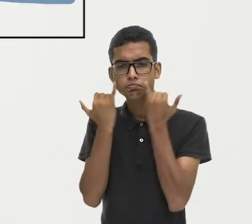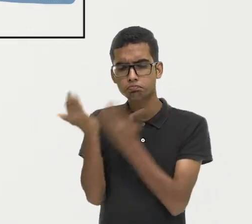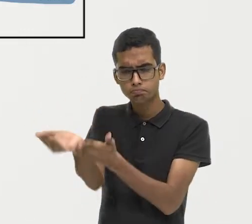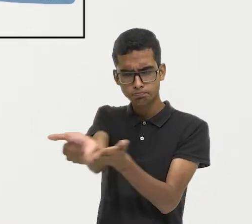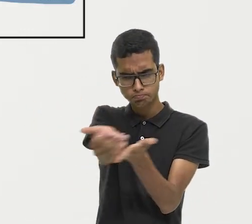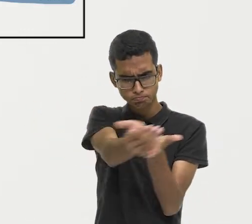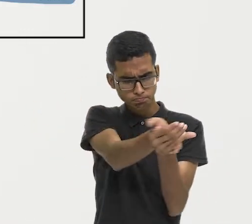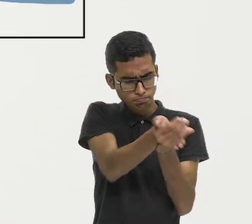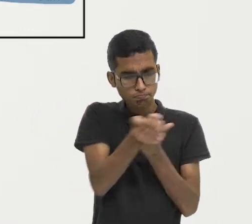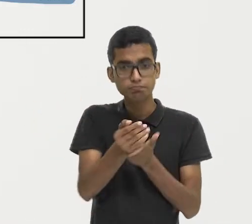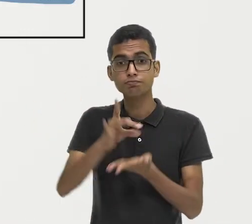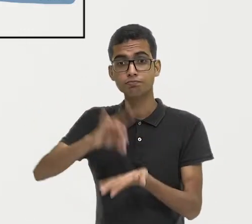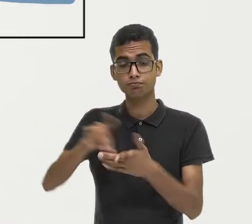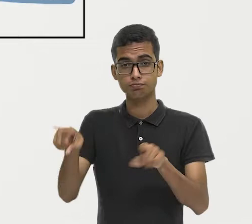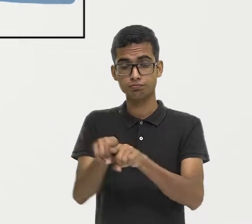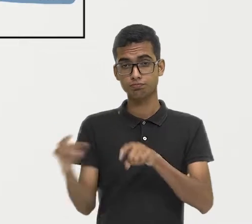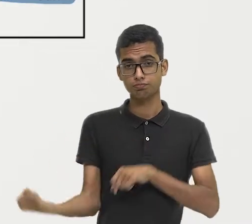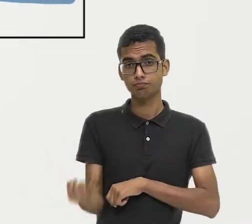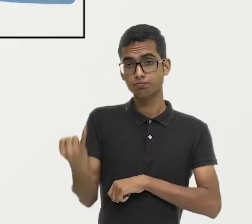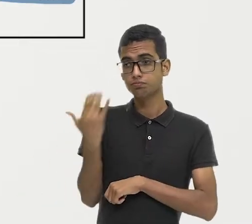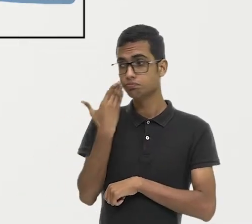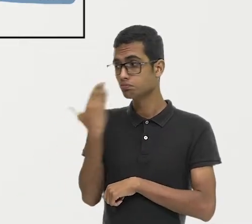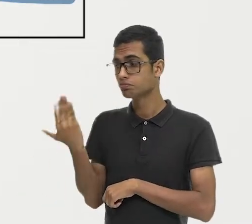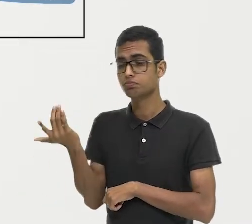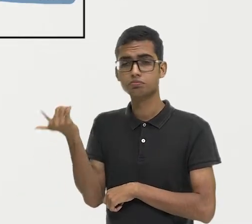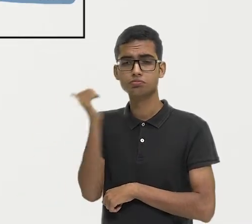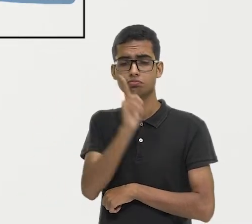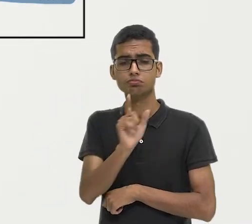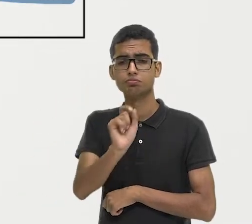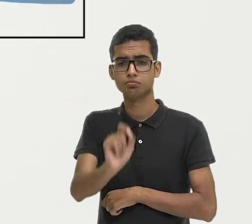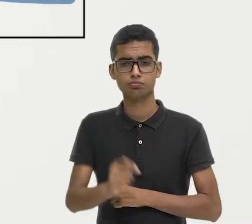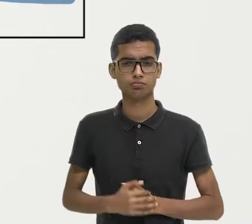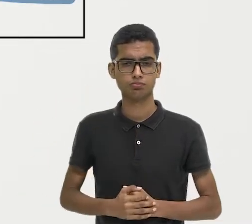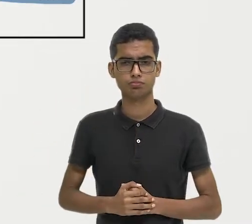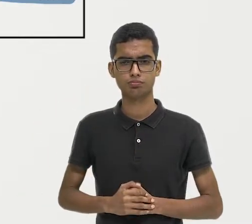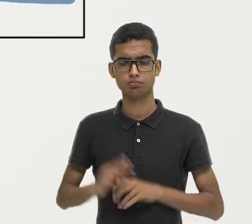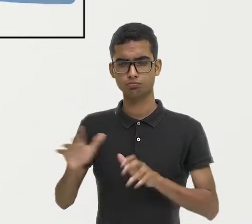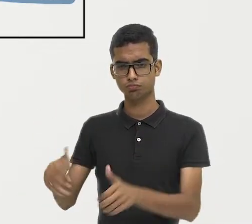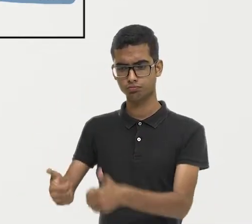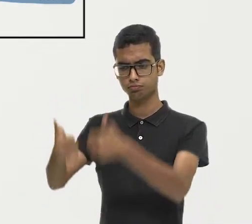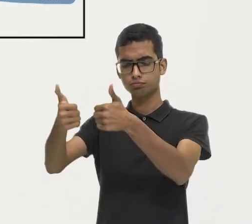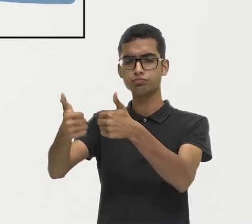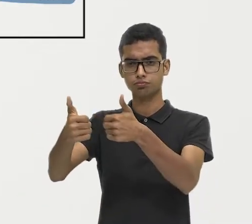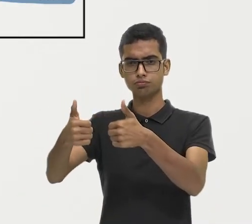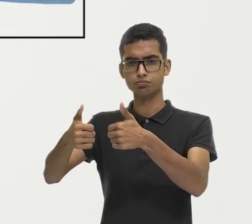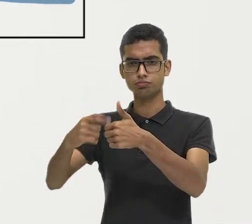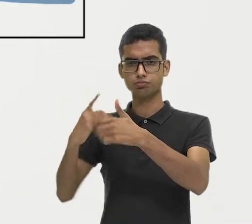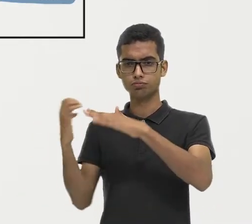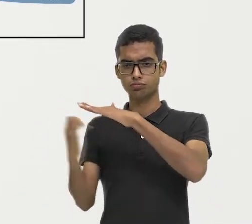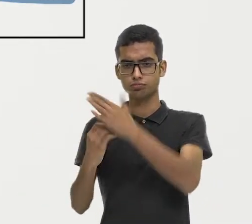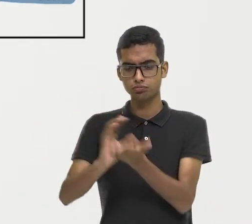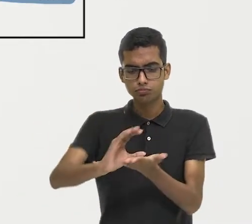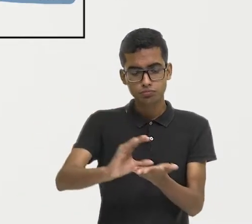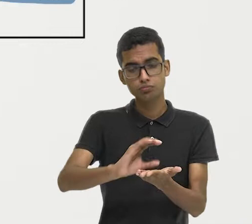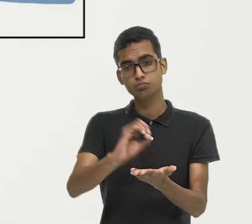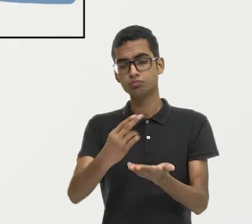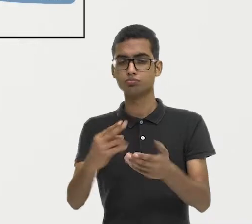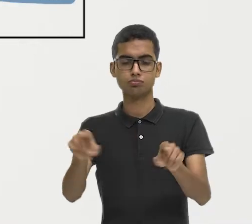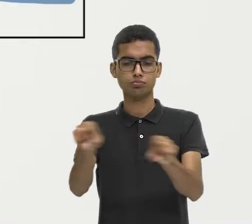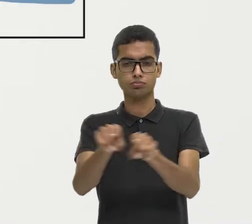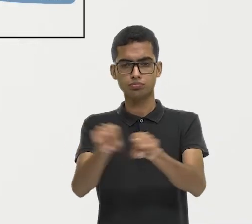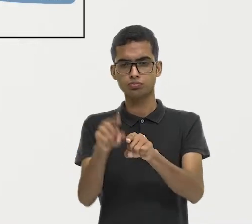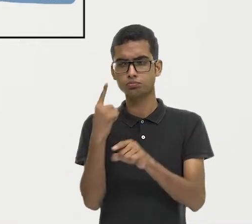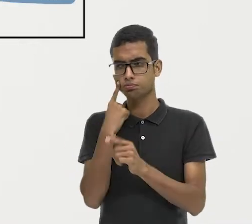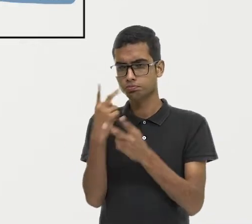várias informações necessárias para de repente conseguirmos melhorias no seu empreendimento ou